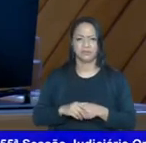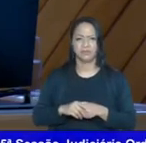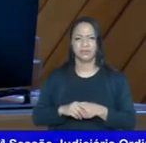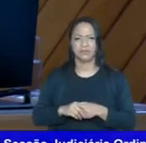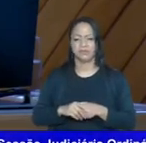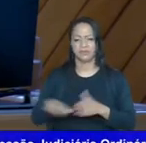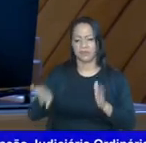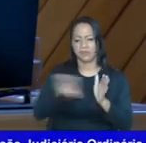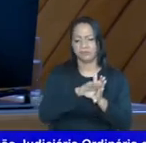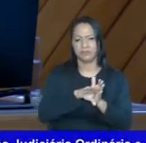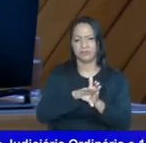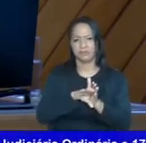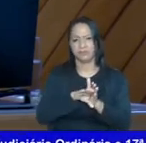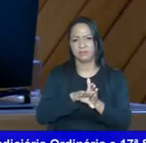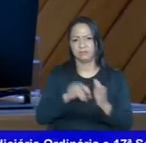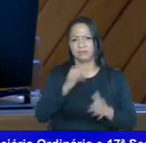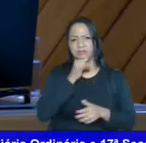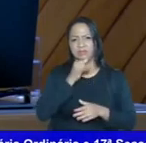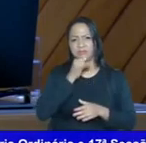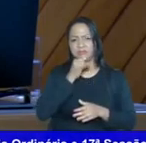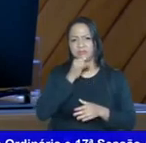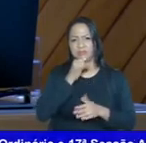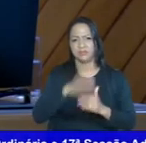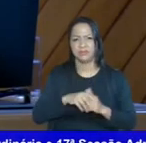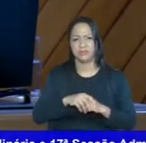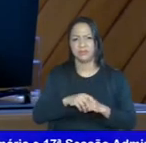Se ele não chega, por exemplo,